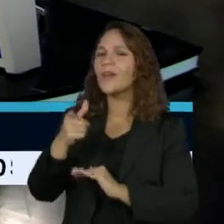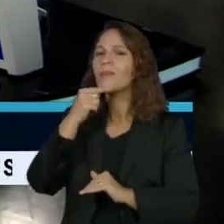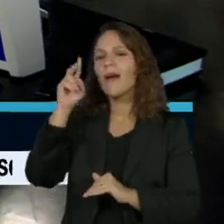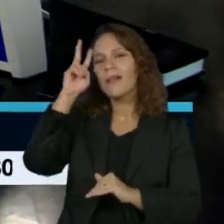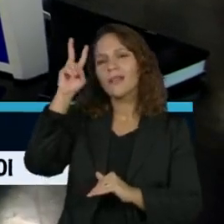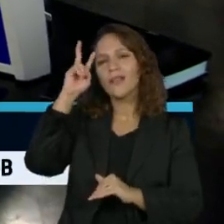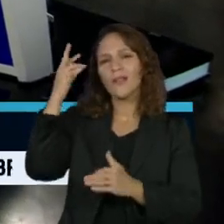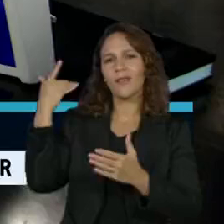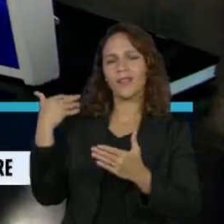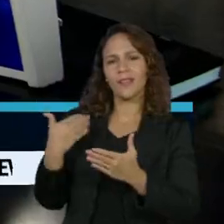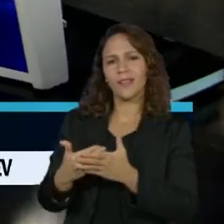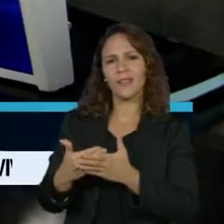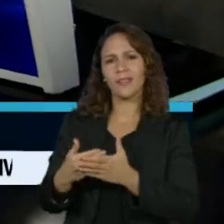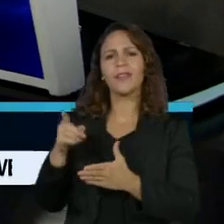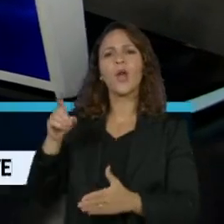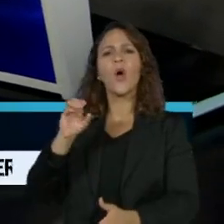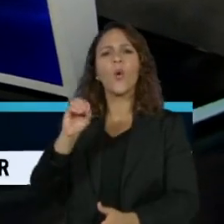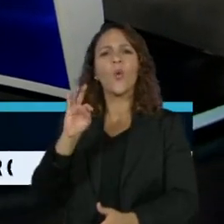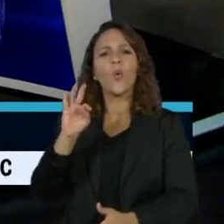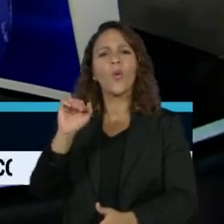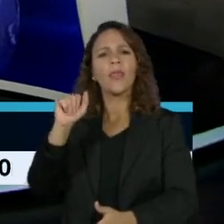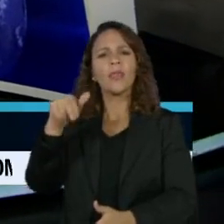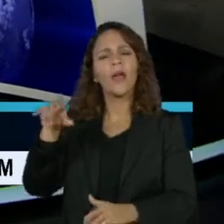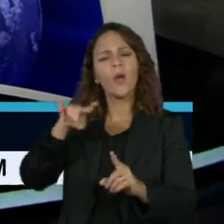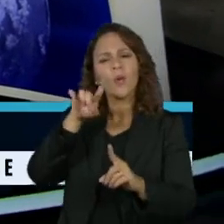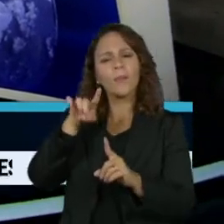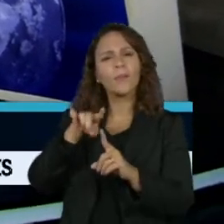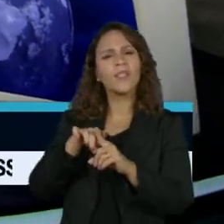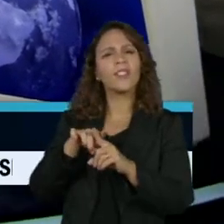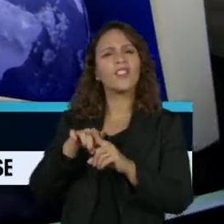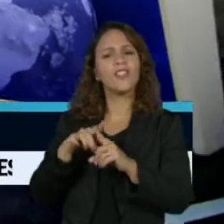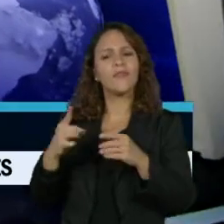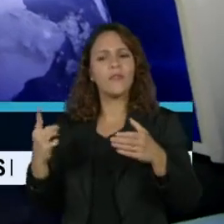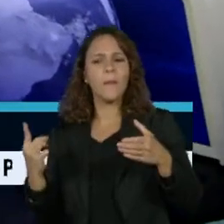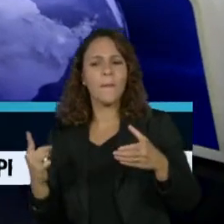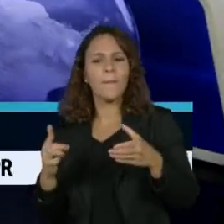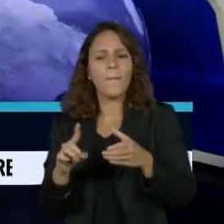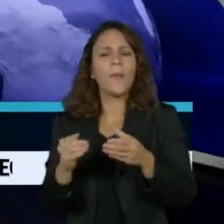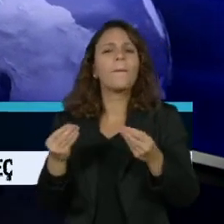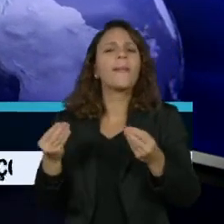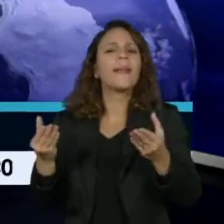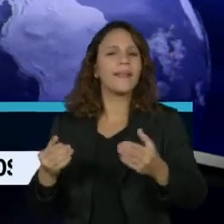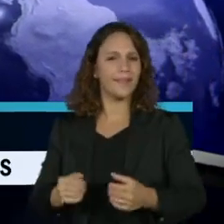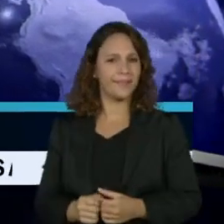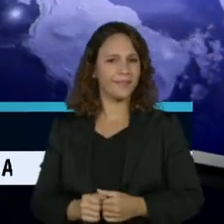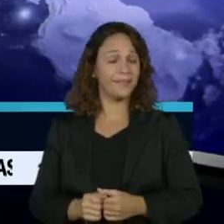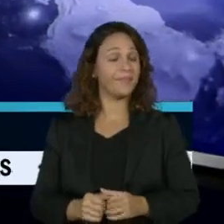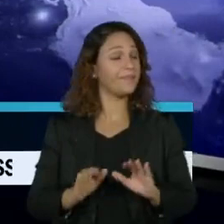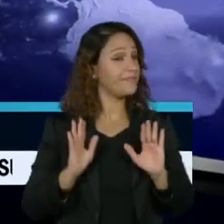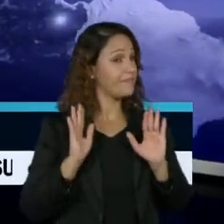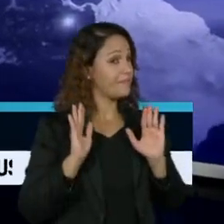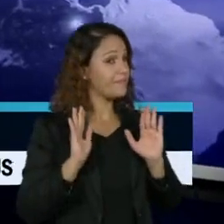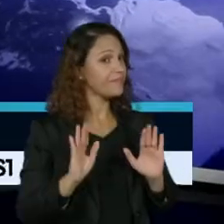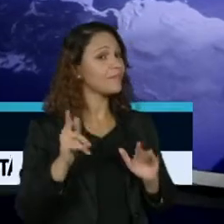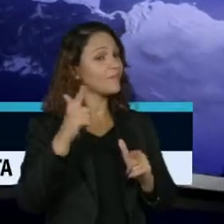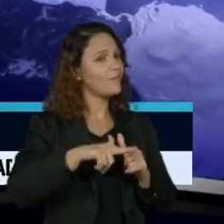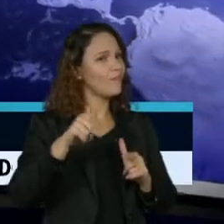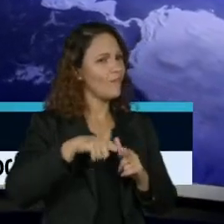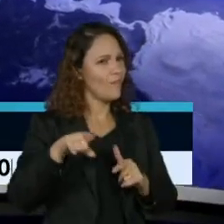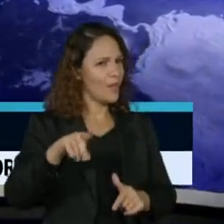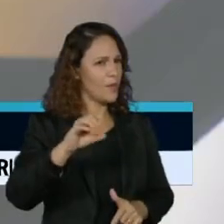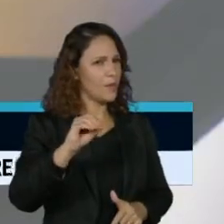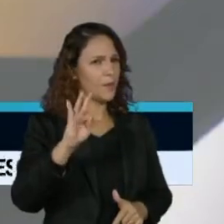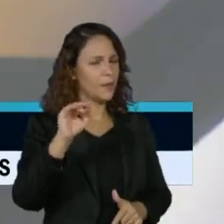quanto vale a aproximação da otan se tiver como a gente já comentou Eu acho que o problema da outra aí